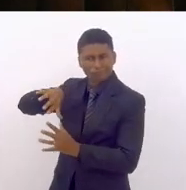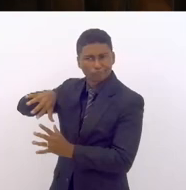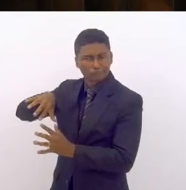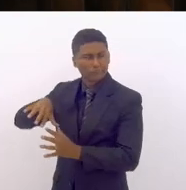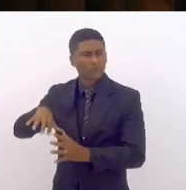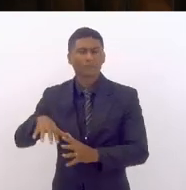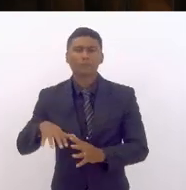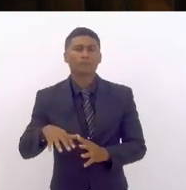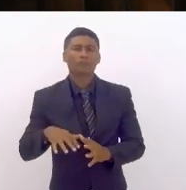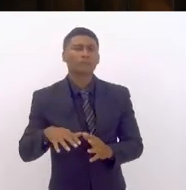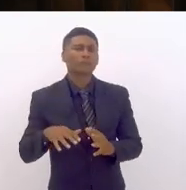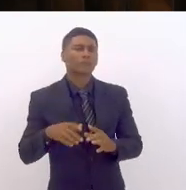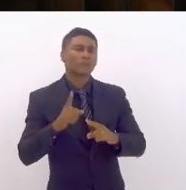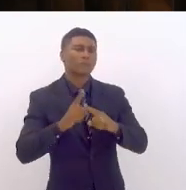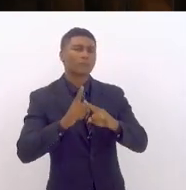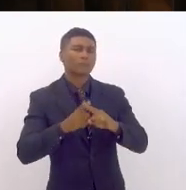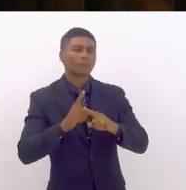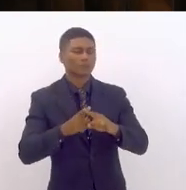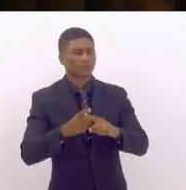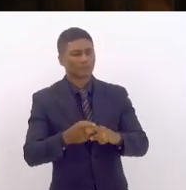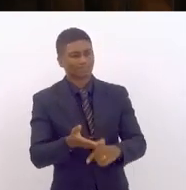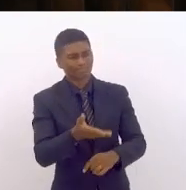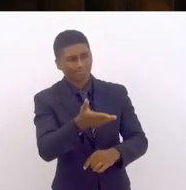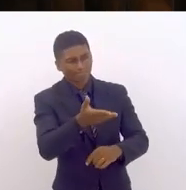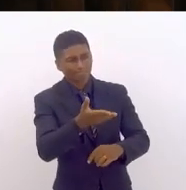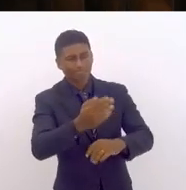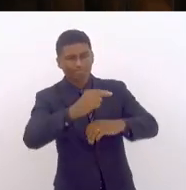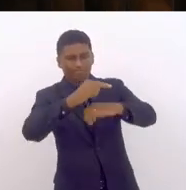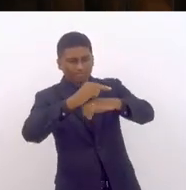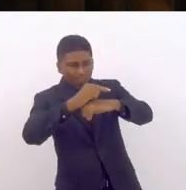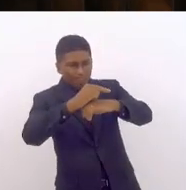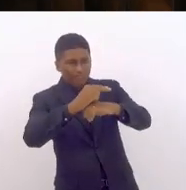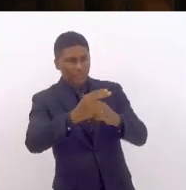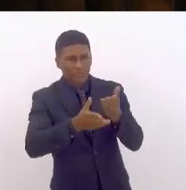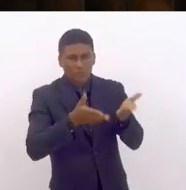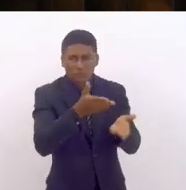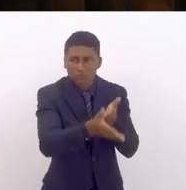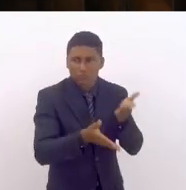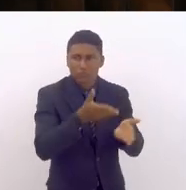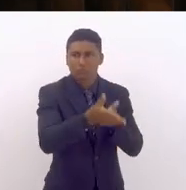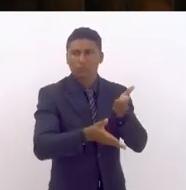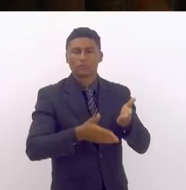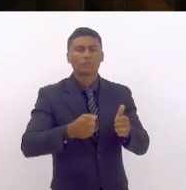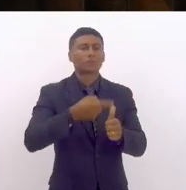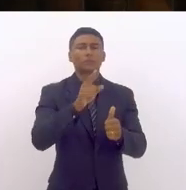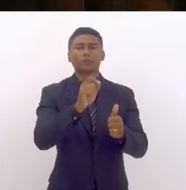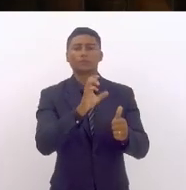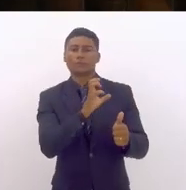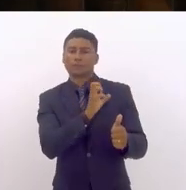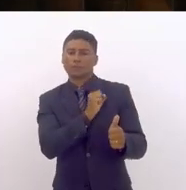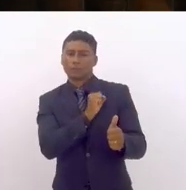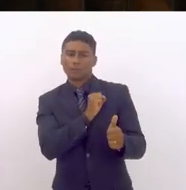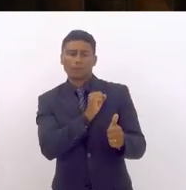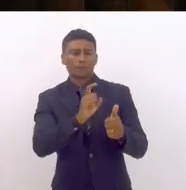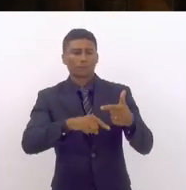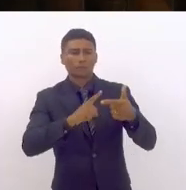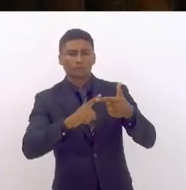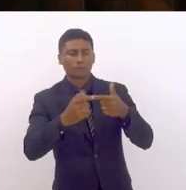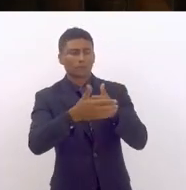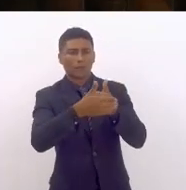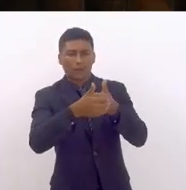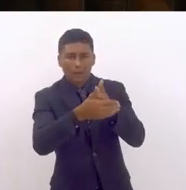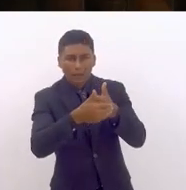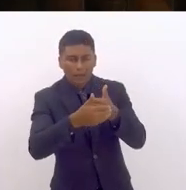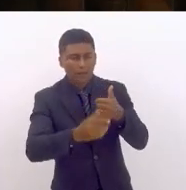lado para poder entregar o que você tem de melhor. Primeiro, o amor, o carinho, a